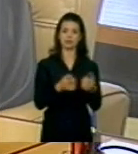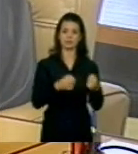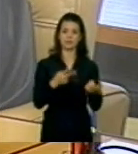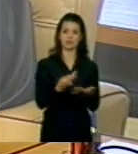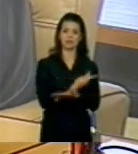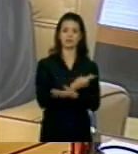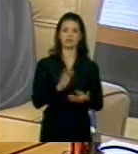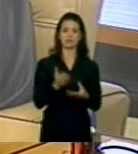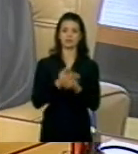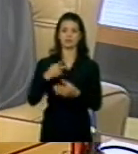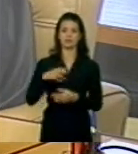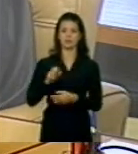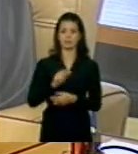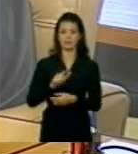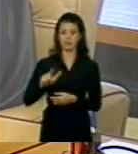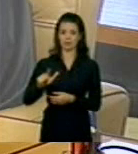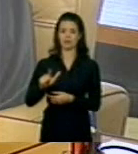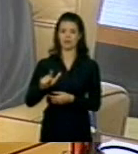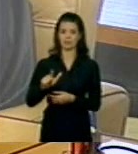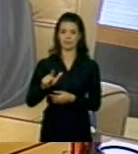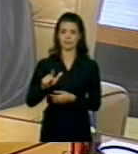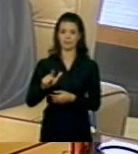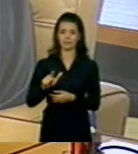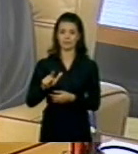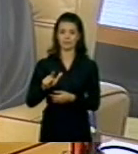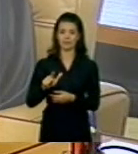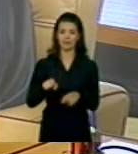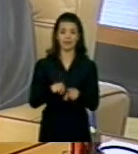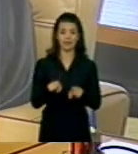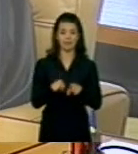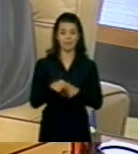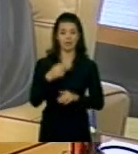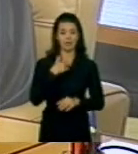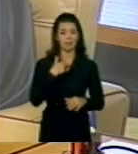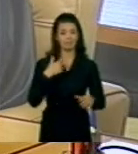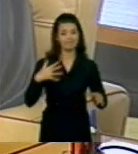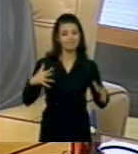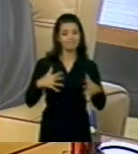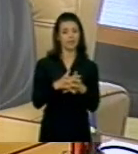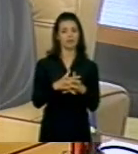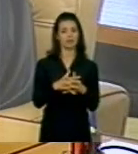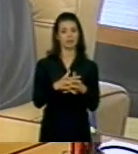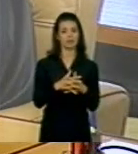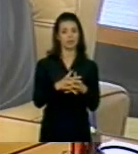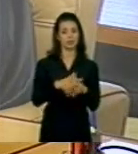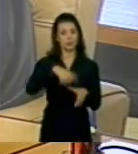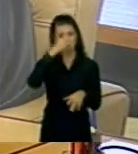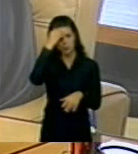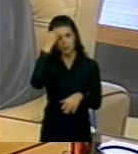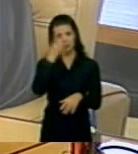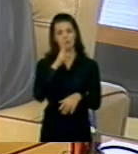de conhecimento, em ordem a impedir o comprometimento, a frustração do